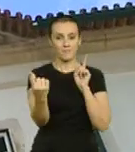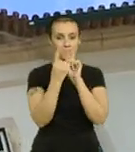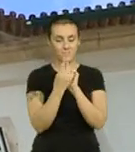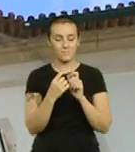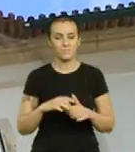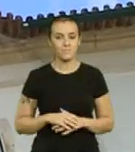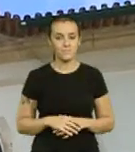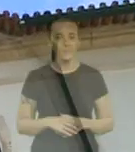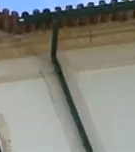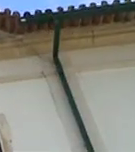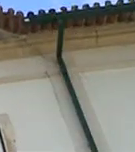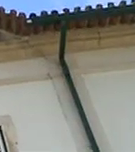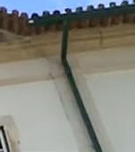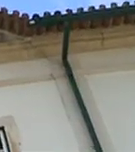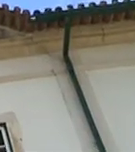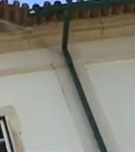convidada.